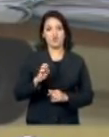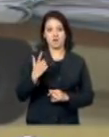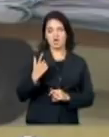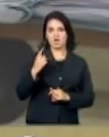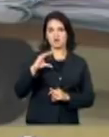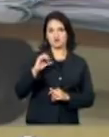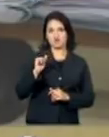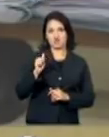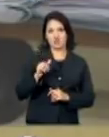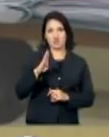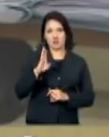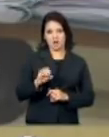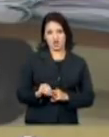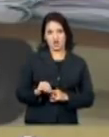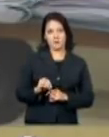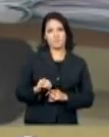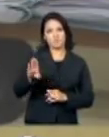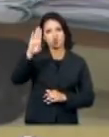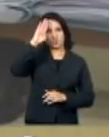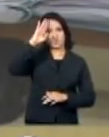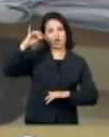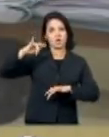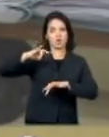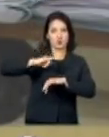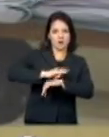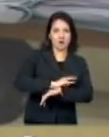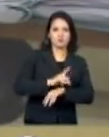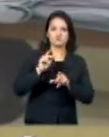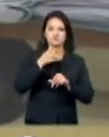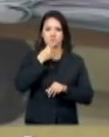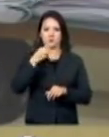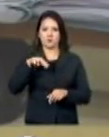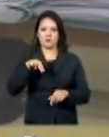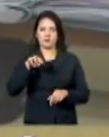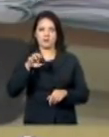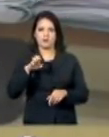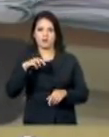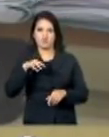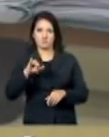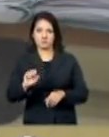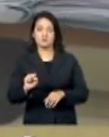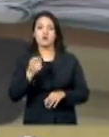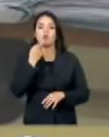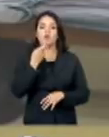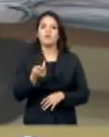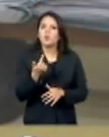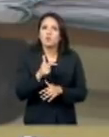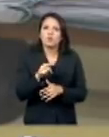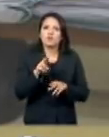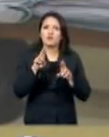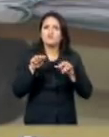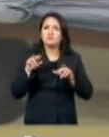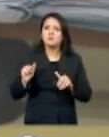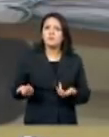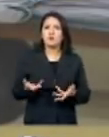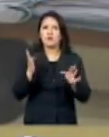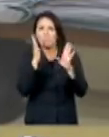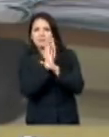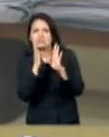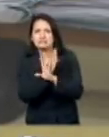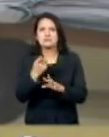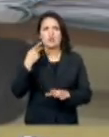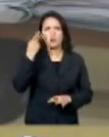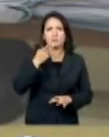como no caso do impetrante ora recorrido jamais houve atos de perseguição ou punição por